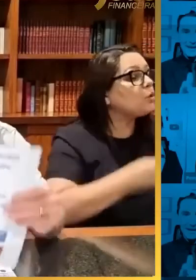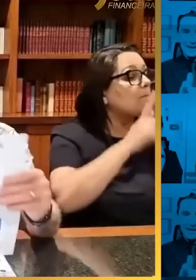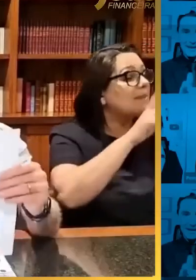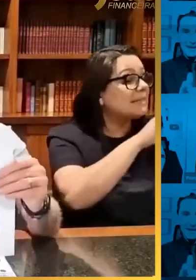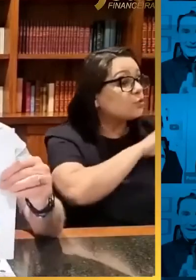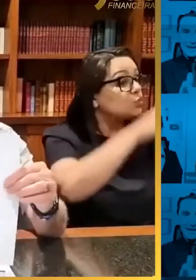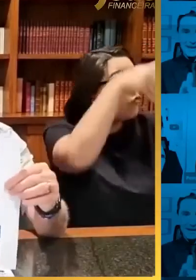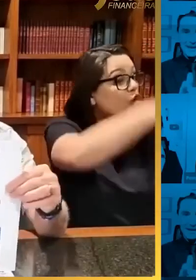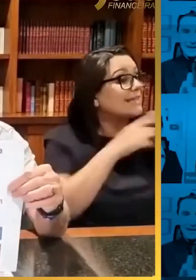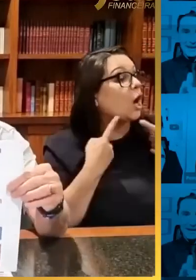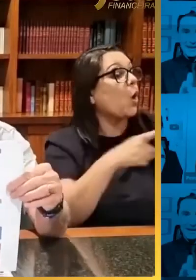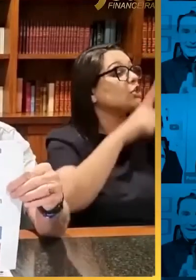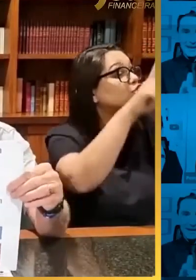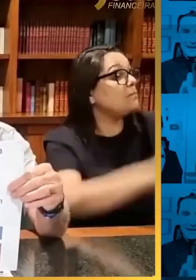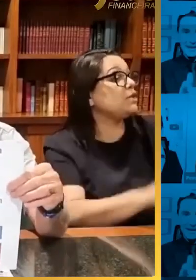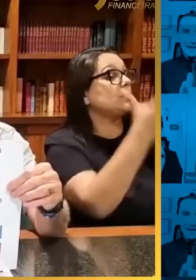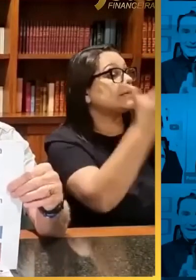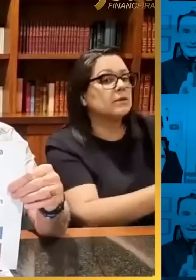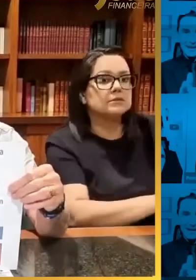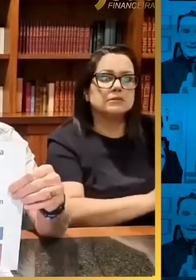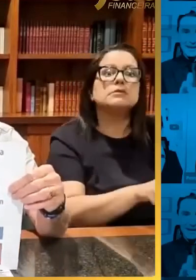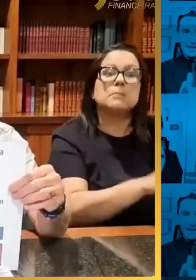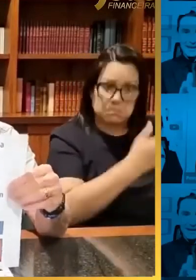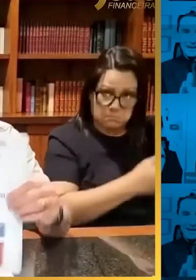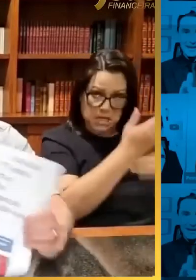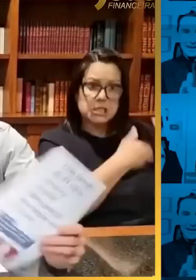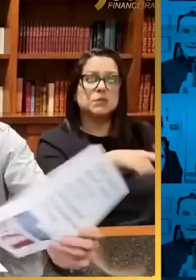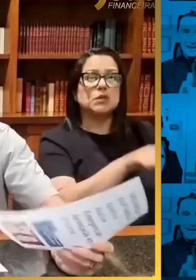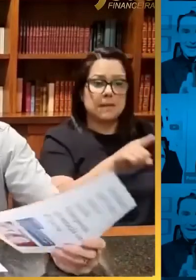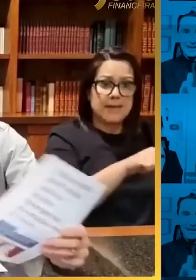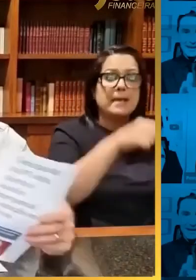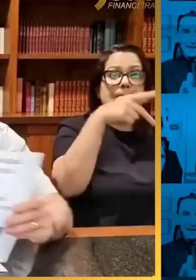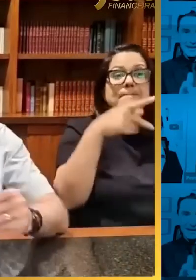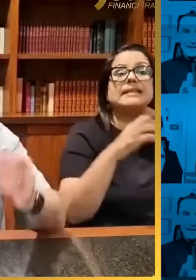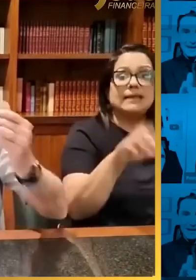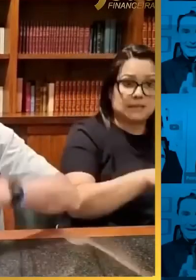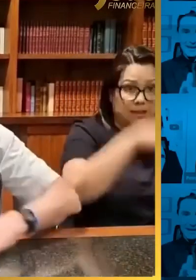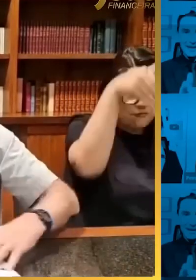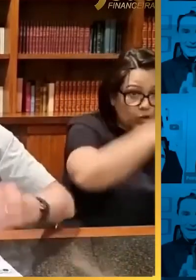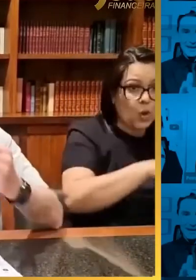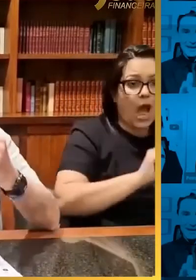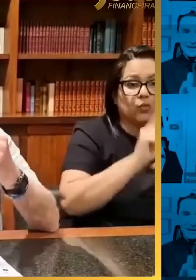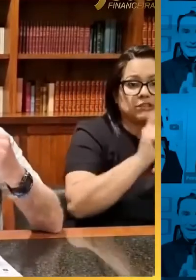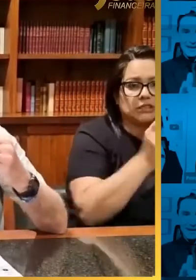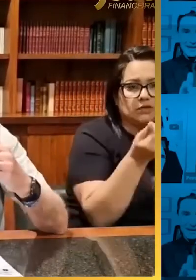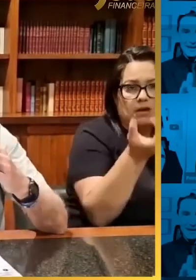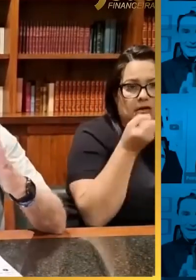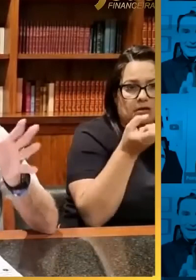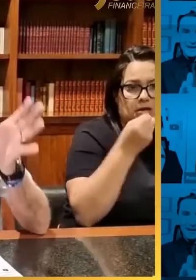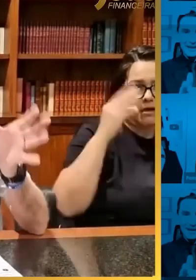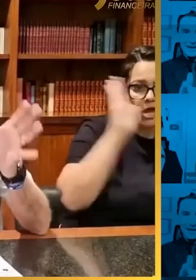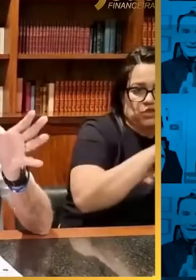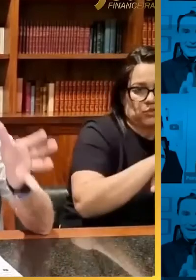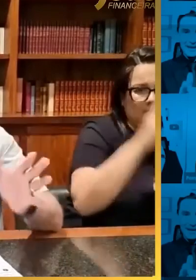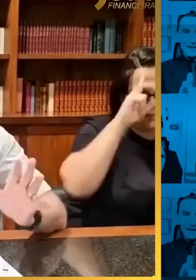lá atrás, toda a bancada do PT votou contra o auxílio emergencial nosso. Então, quando nós estávamos votando lá atrás. passar